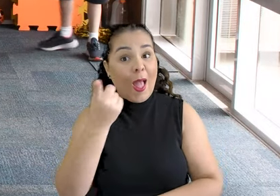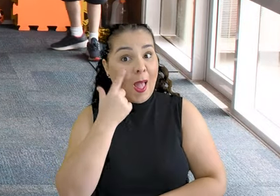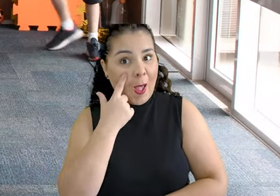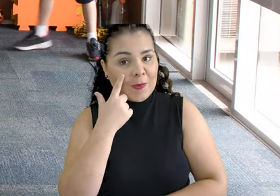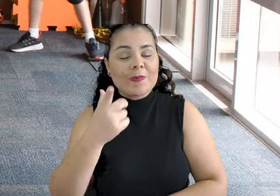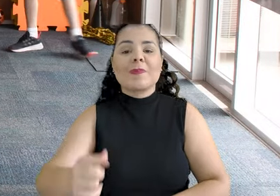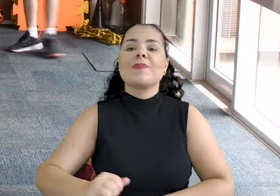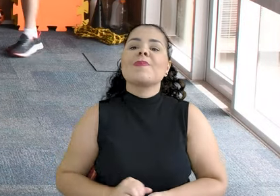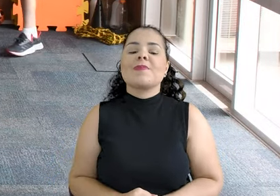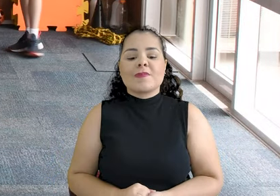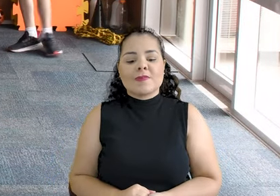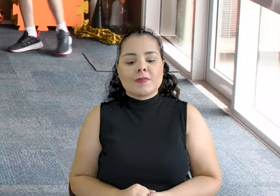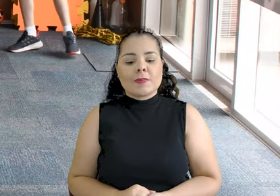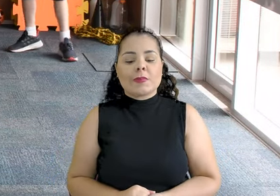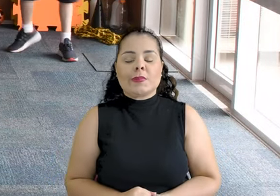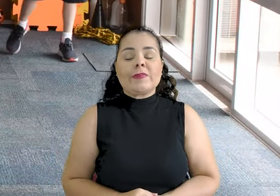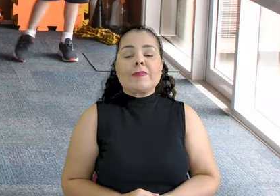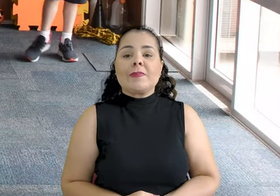Olha só.